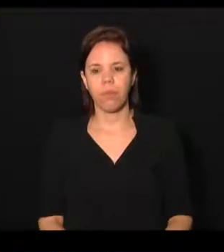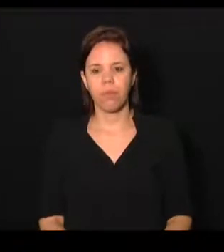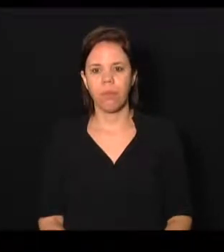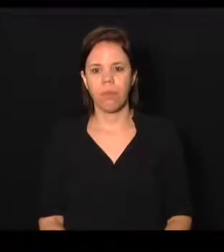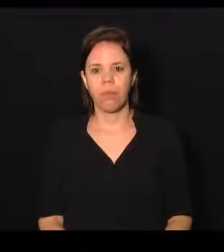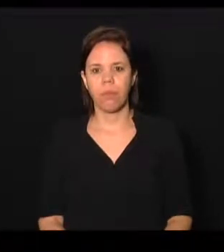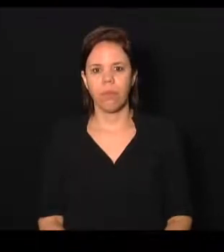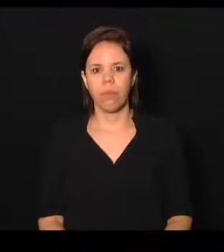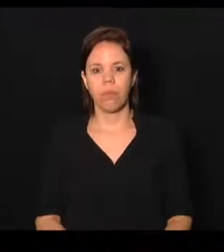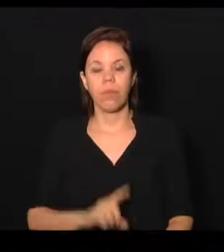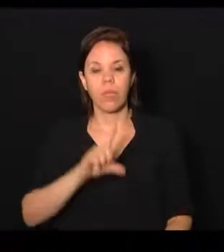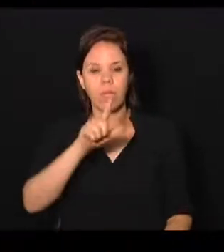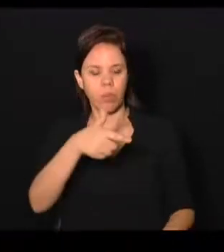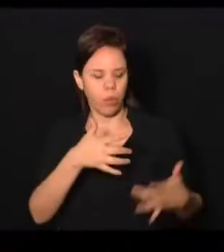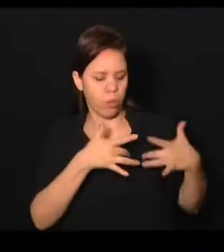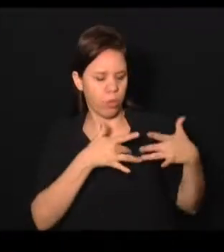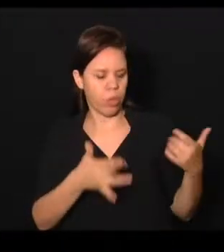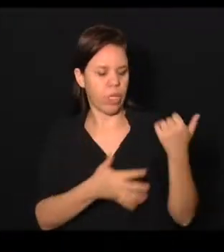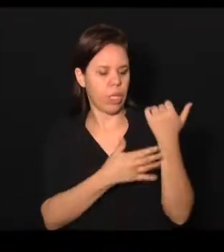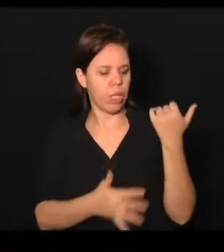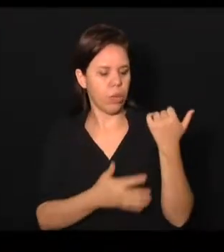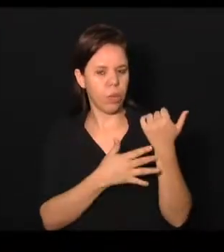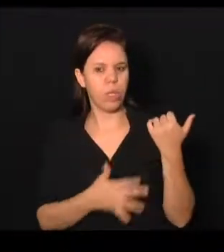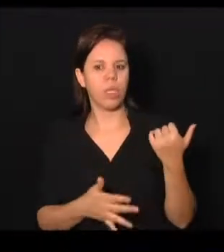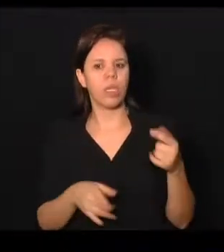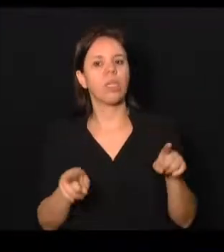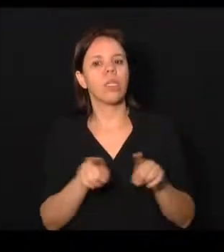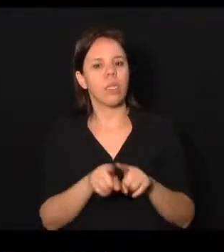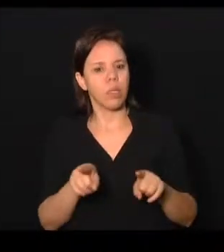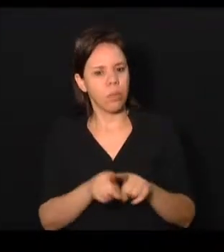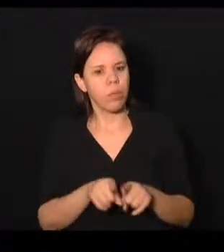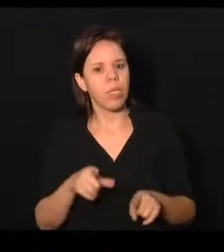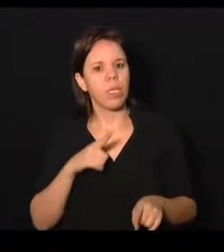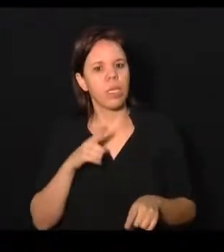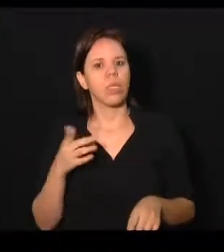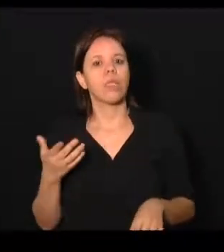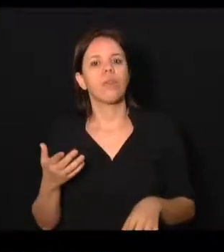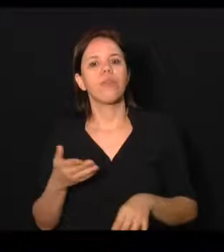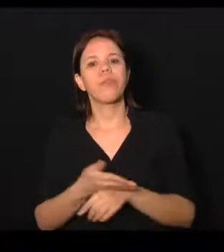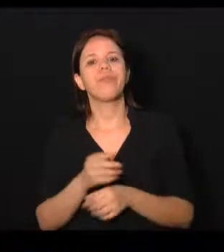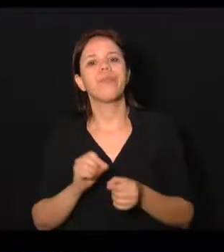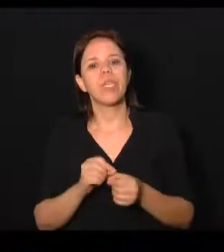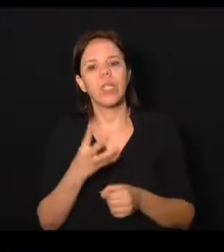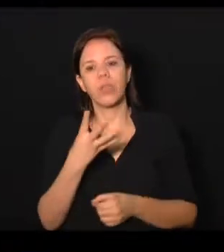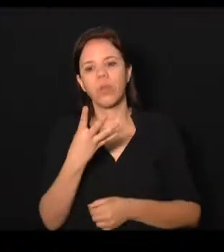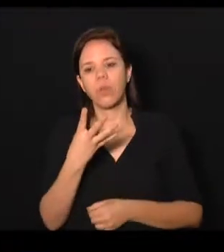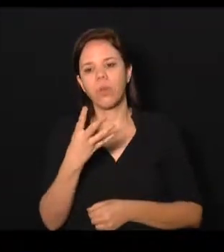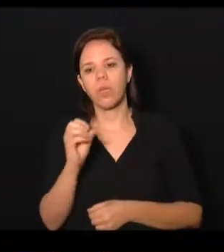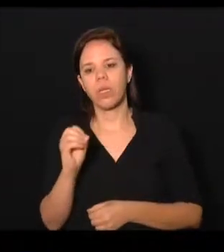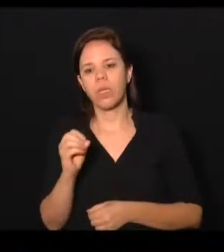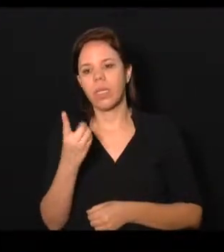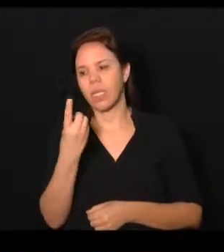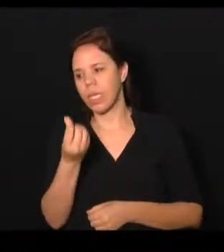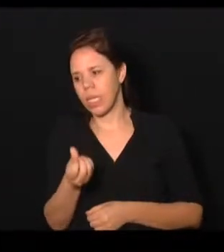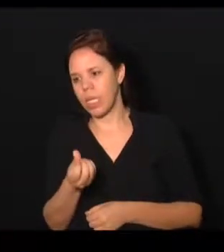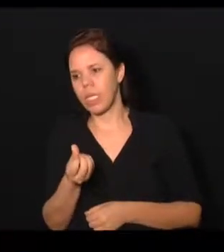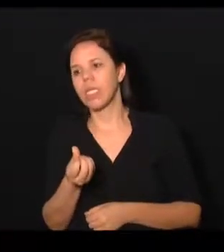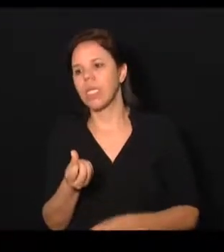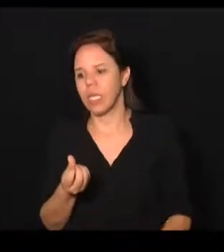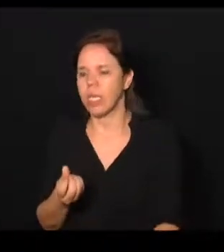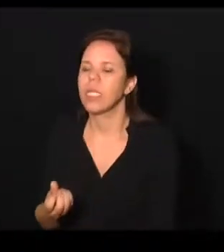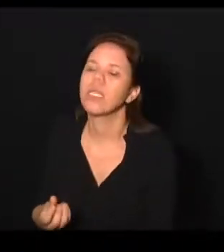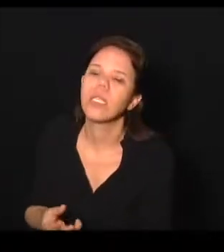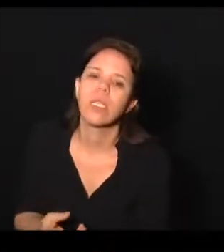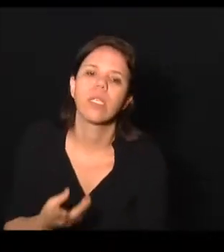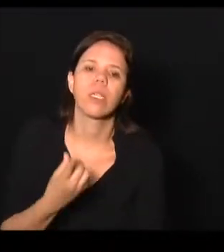depois da doação de sangue, então, esse sangue vai entrar em quarentena, que são feitos pelo menos 16 exames. Então, a gente faz